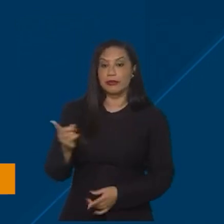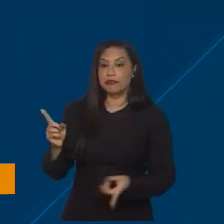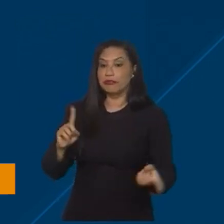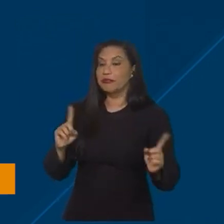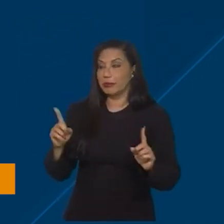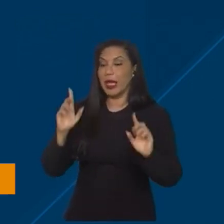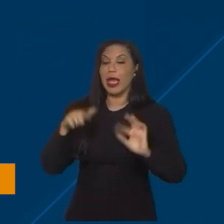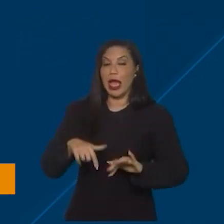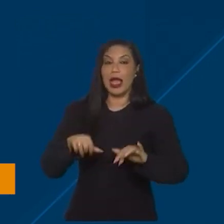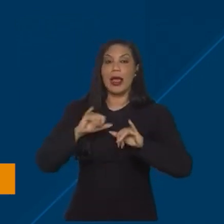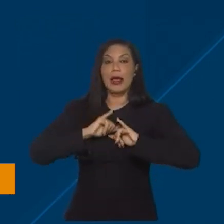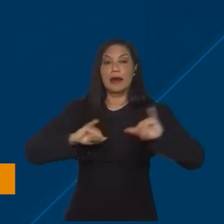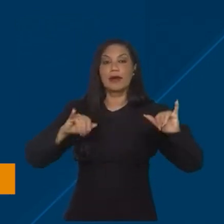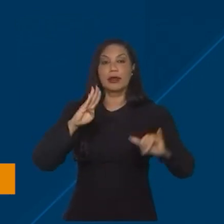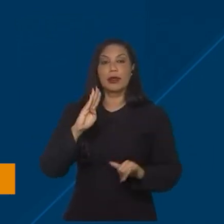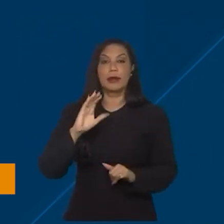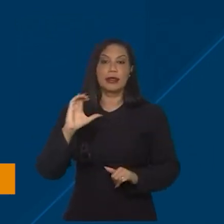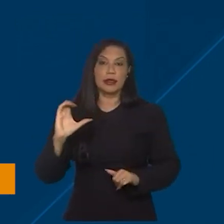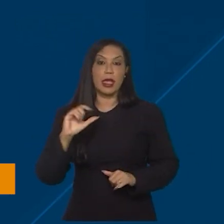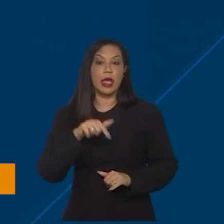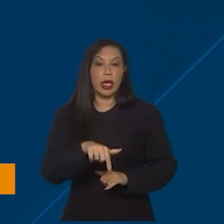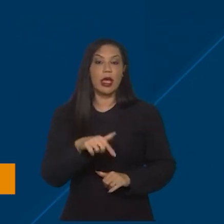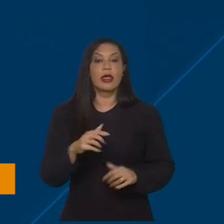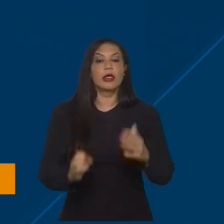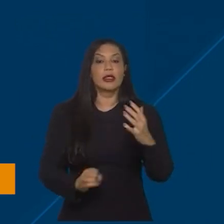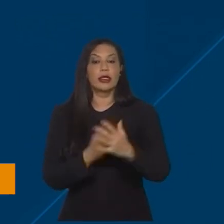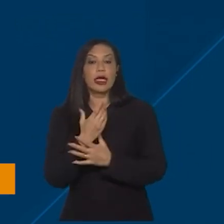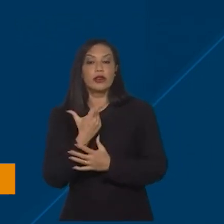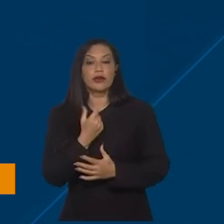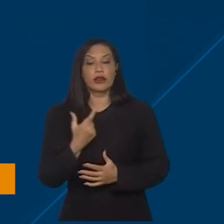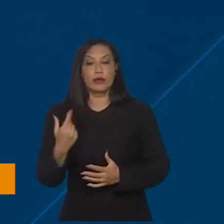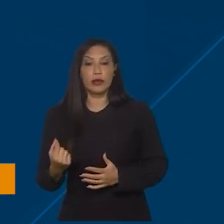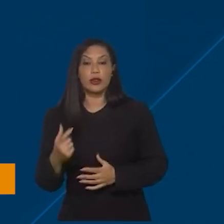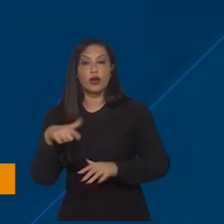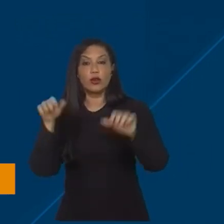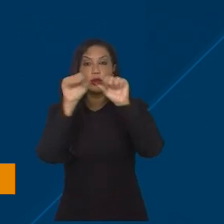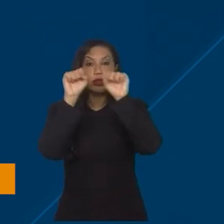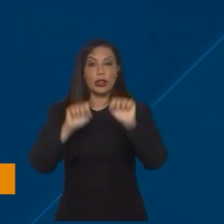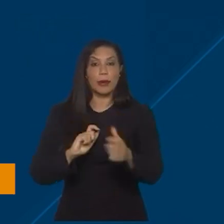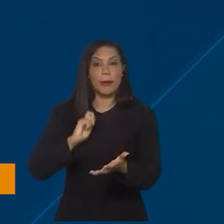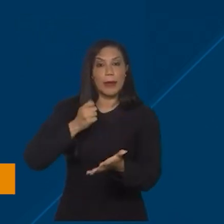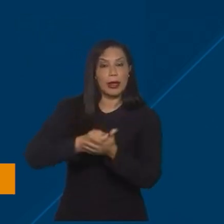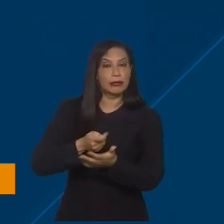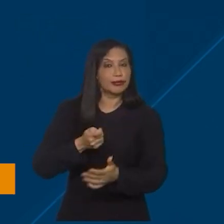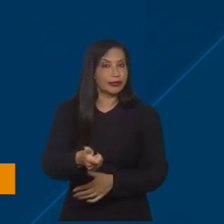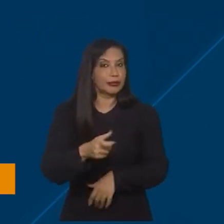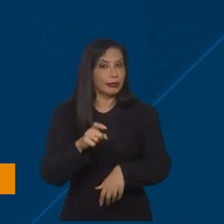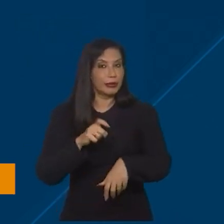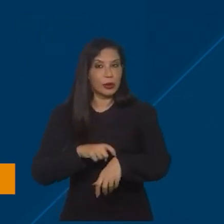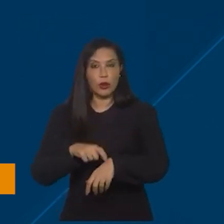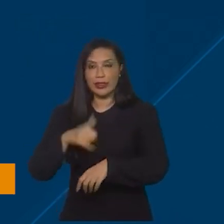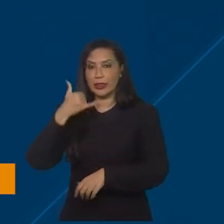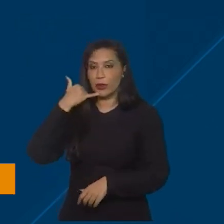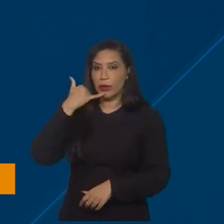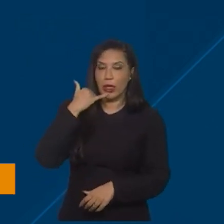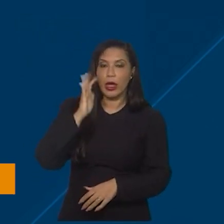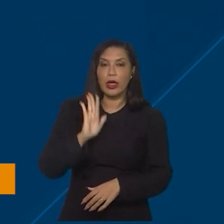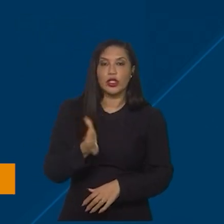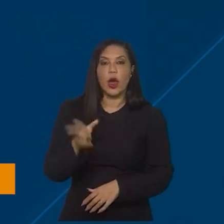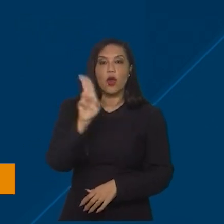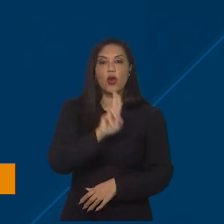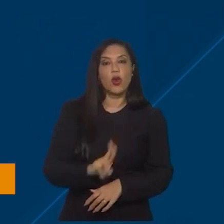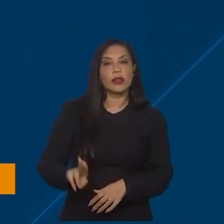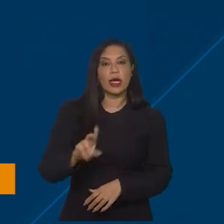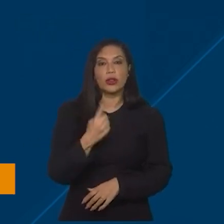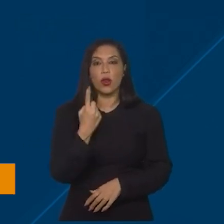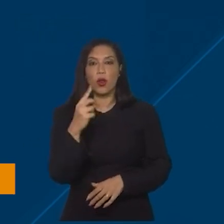segundo dados do Banco Central. Criado em 2020, o sistema de pagamento instantâneo pelo celular já foi usado pelo